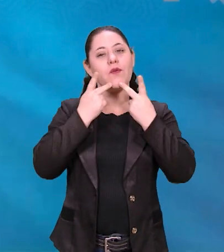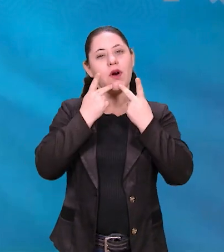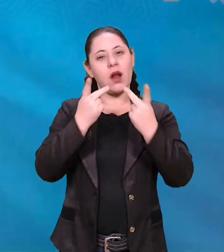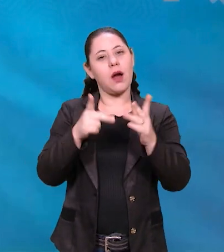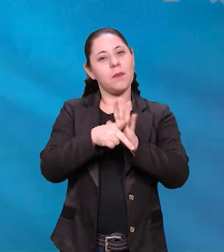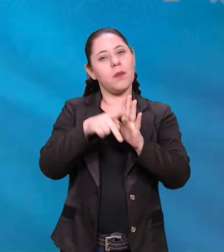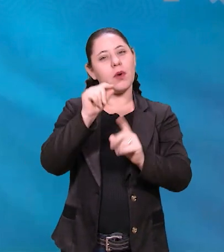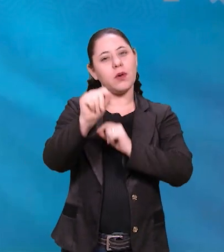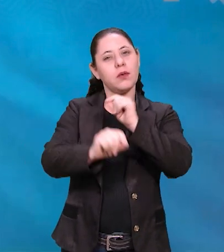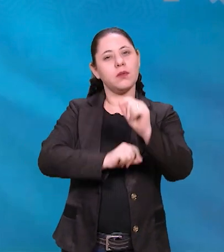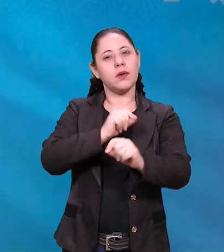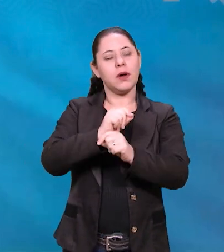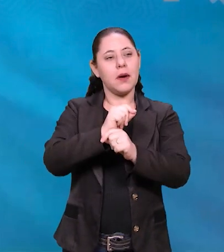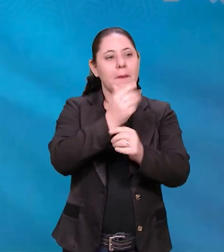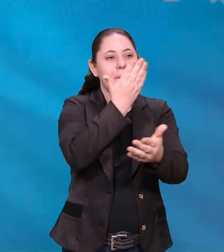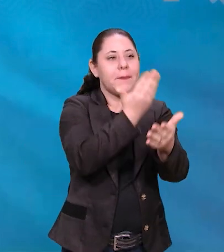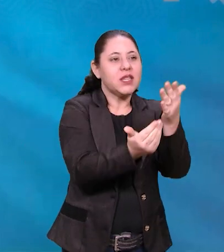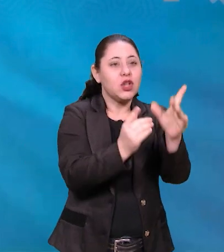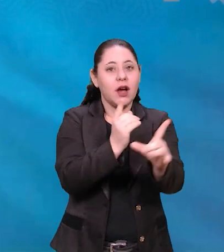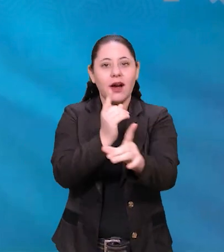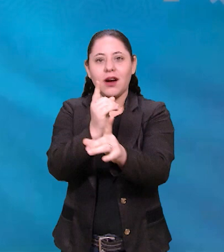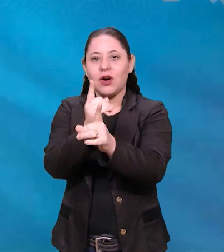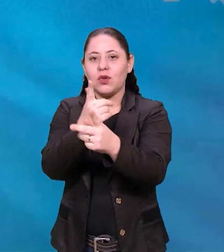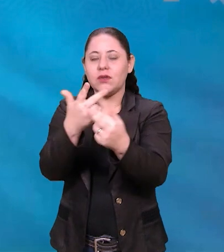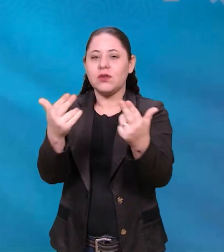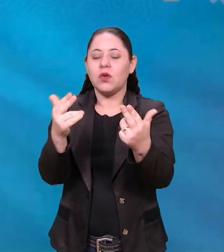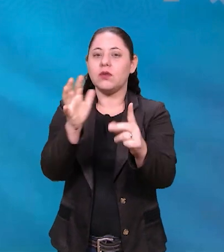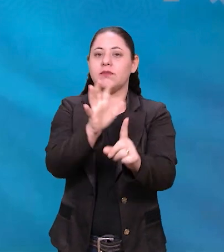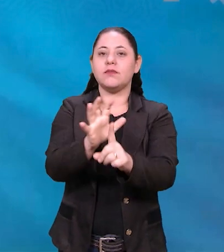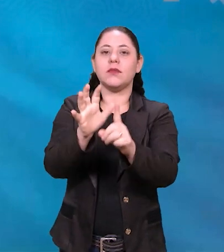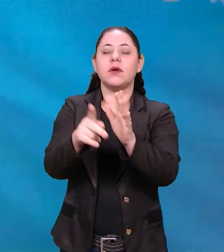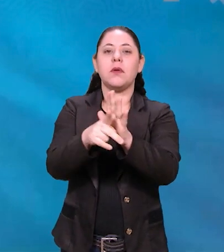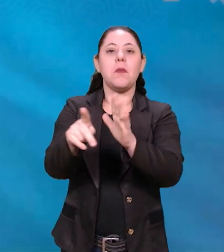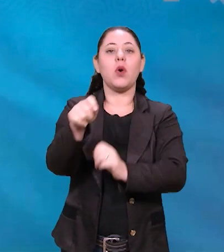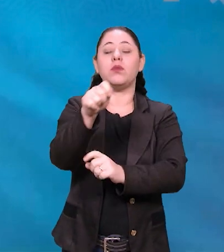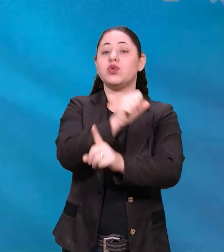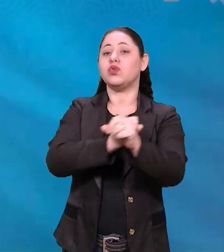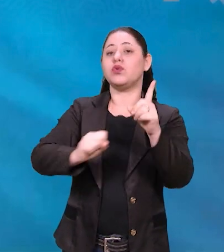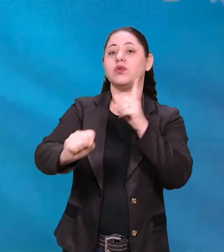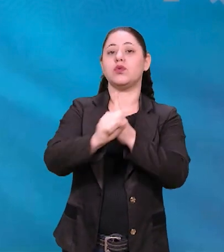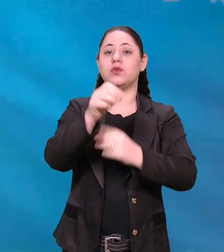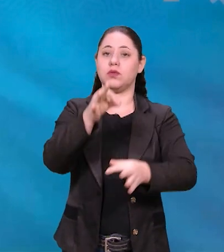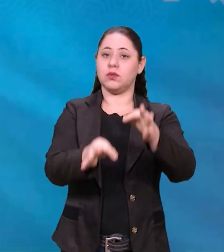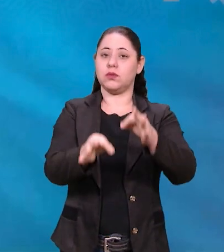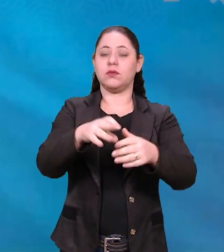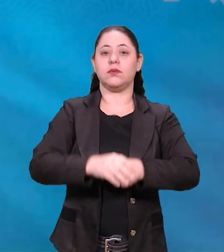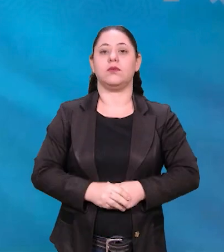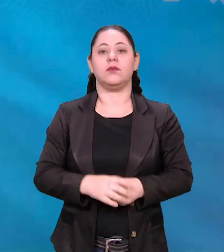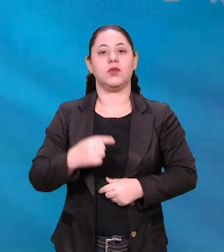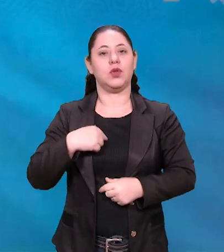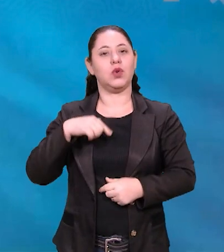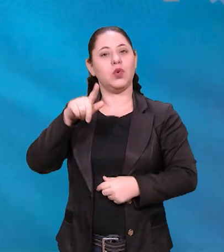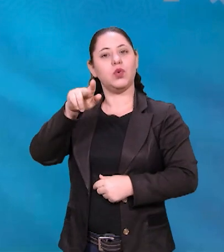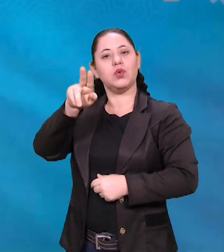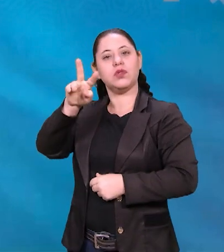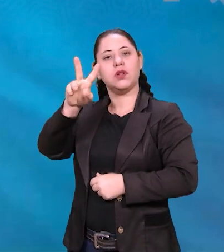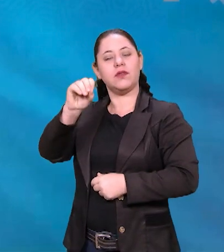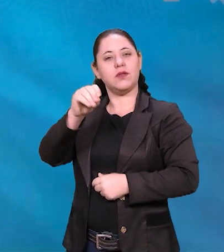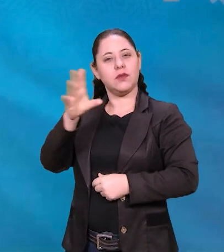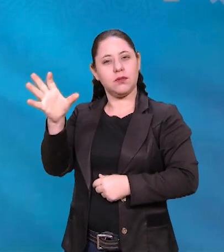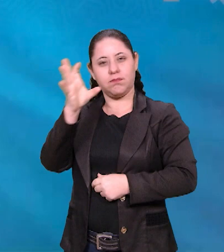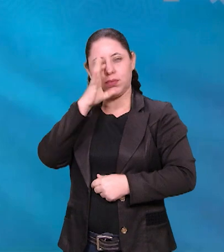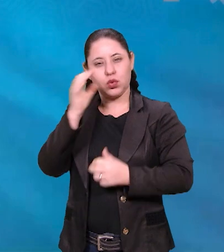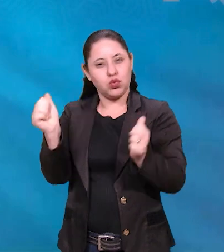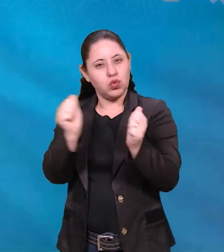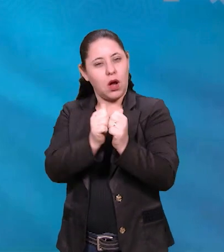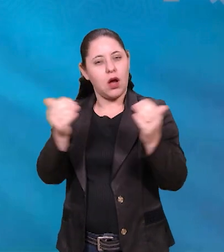edição, vamos falar sobre achados e perdidos e quais as suas implicações no campo social e jurídico. Eu sou Gustavo Fax